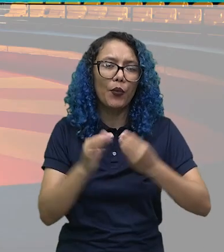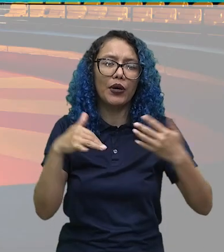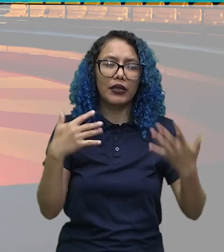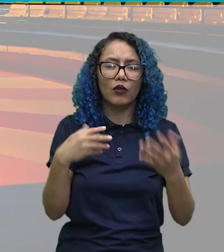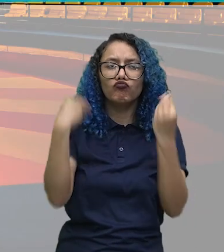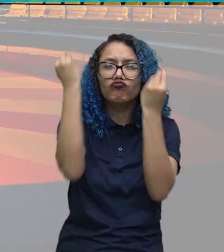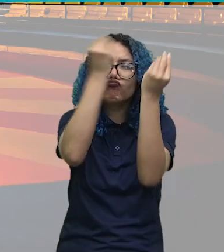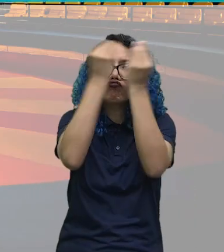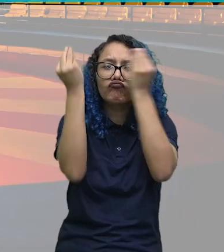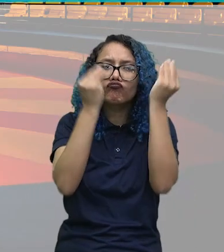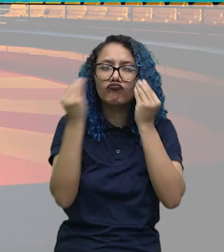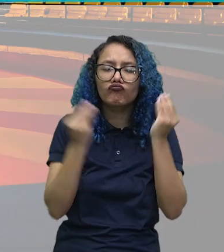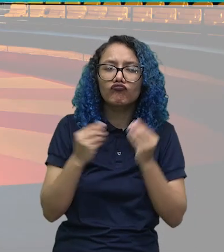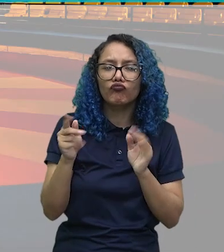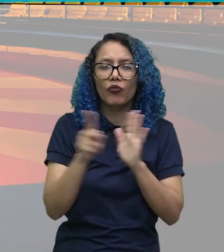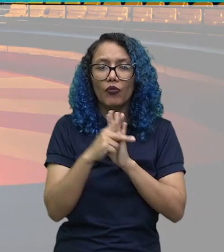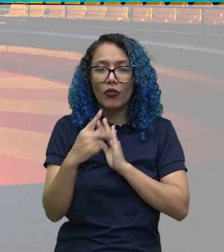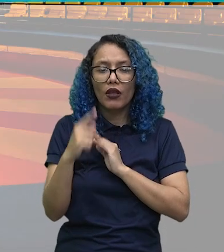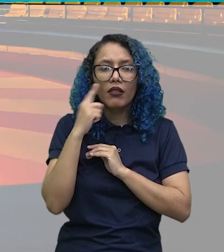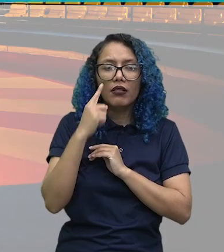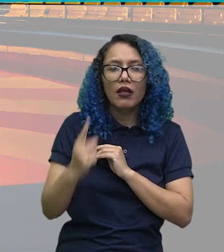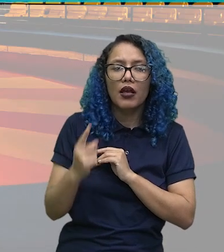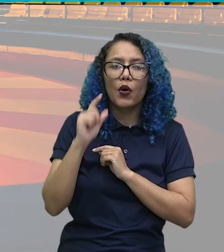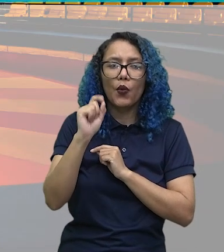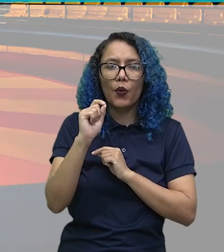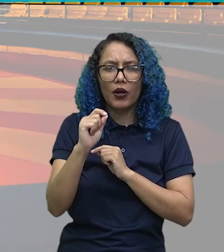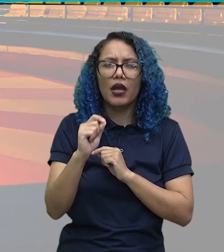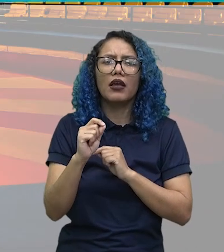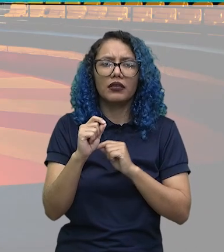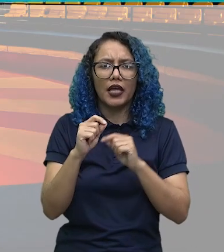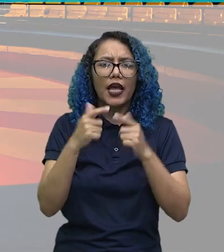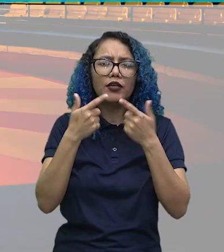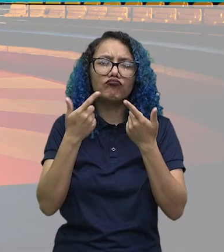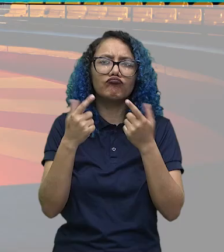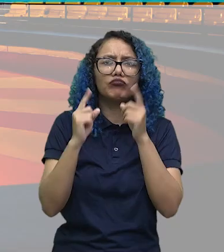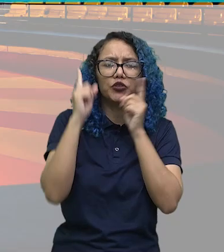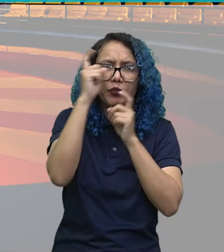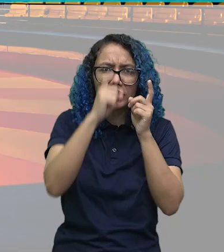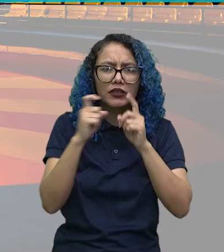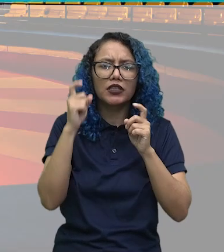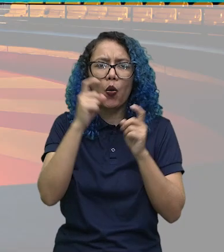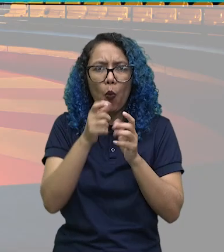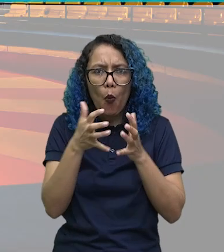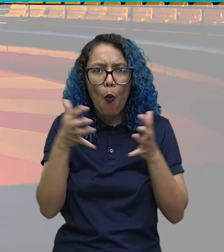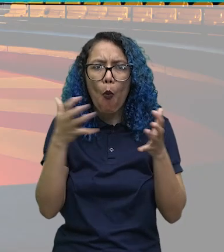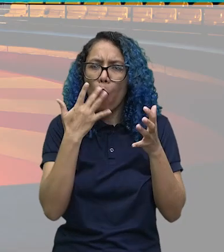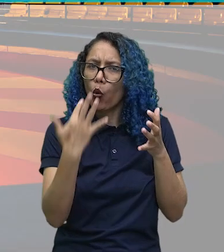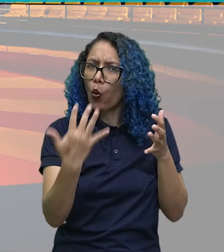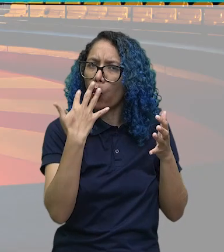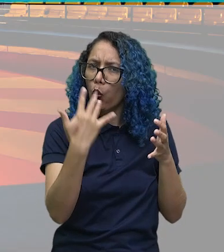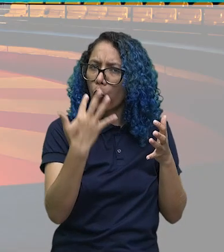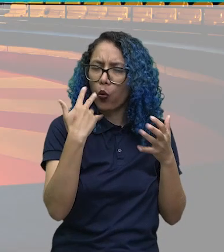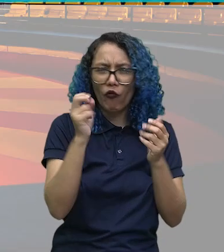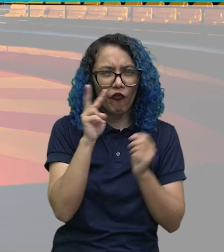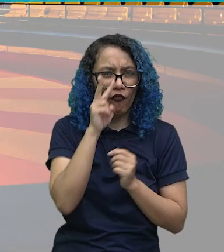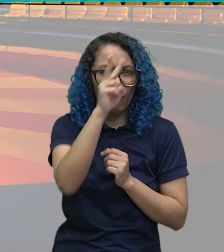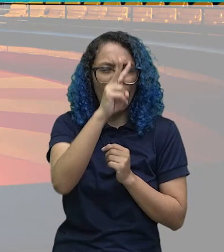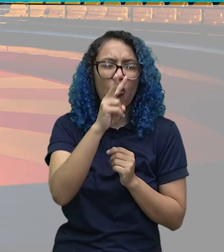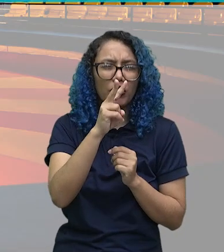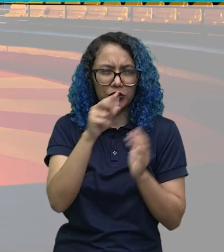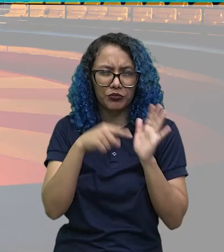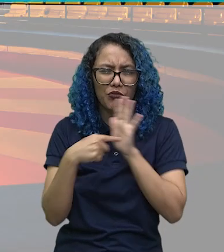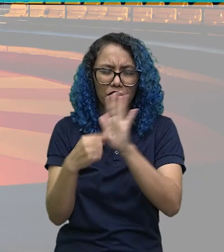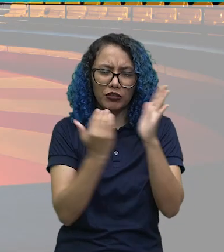a maquiagem do Augusto é marcada por traços grandes e cores vibrantes, como vocês podem ver,